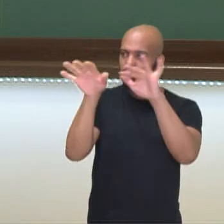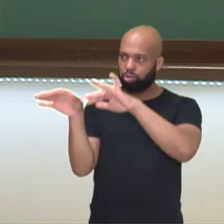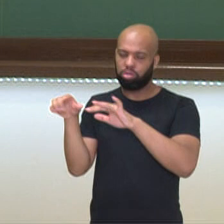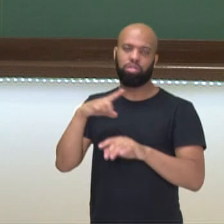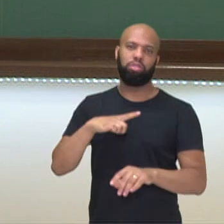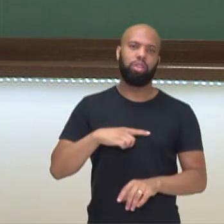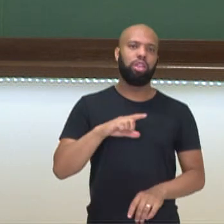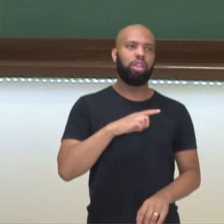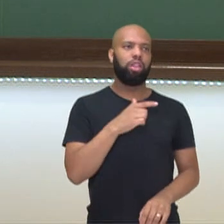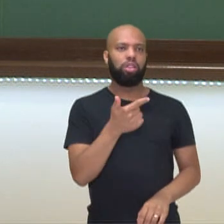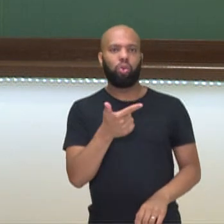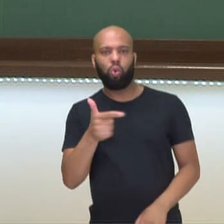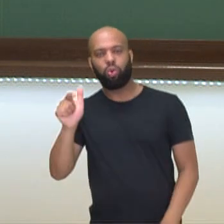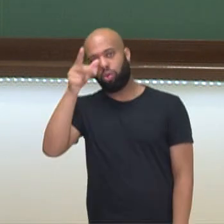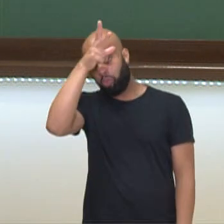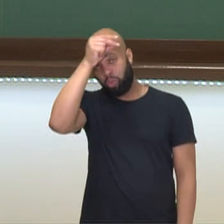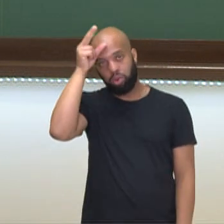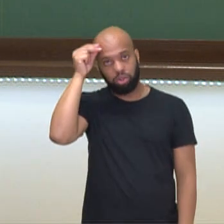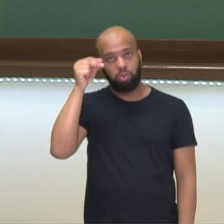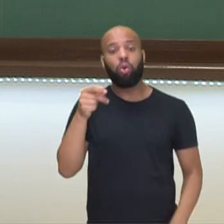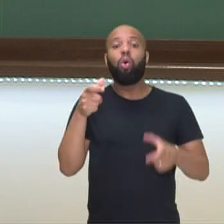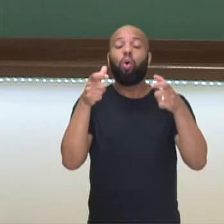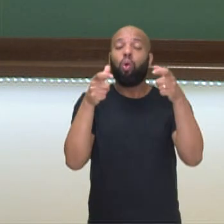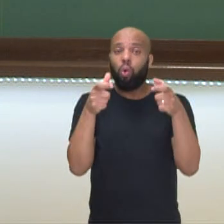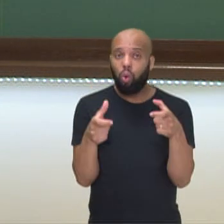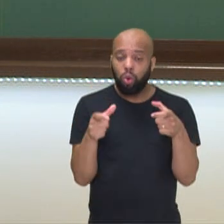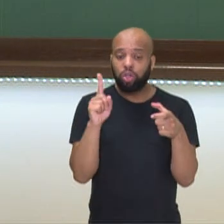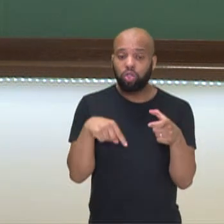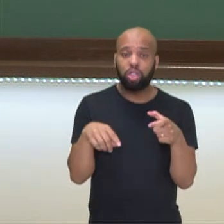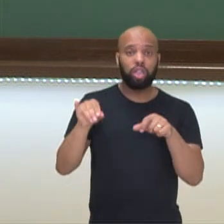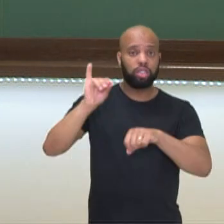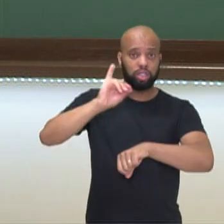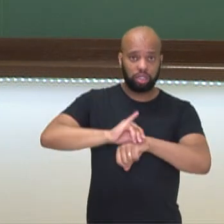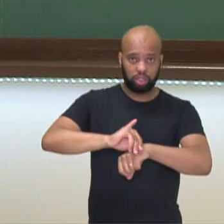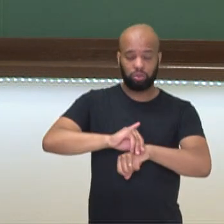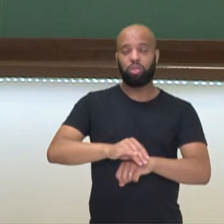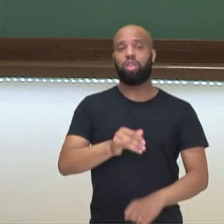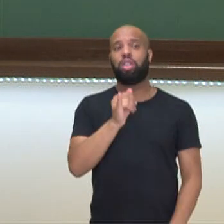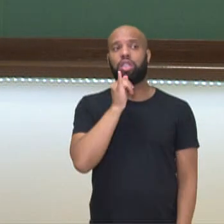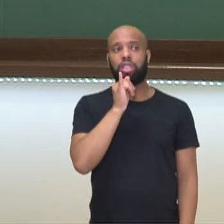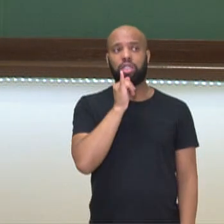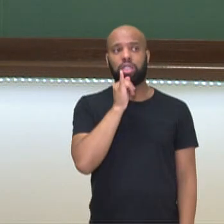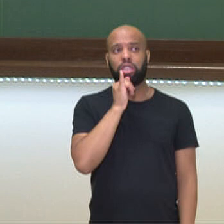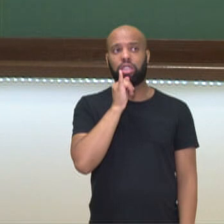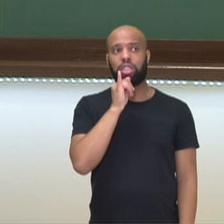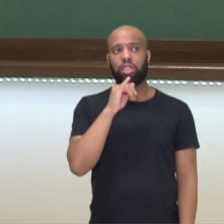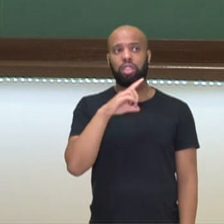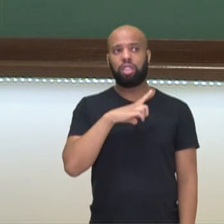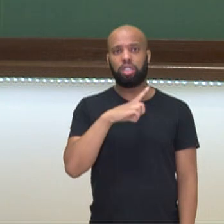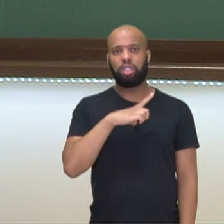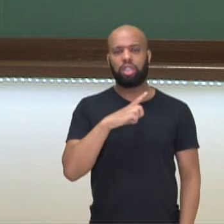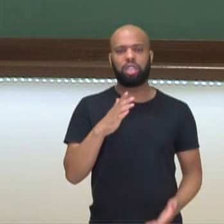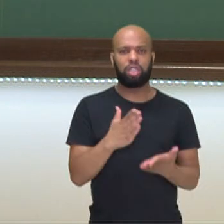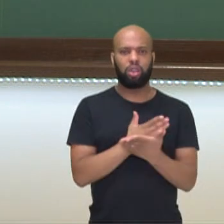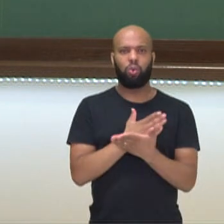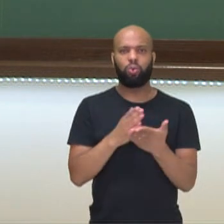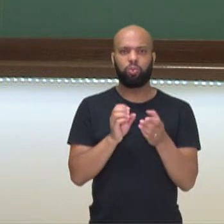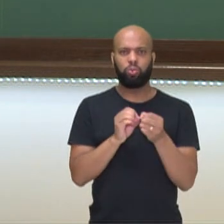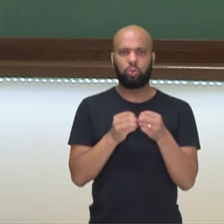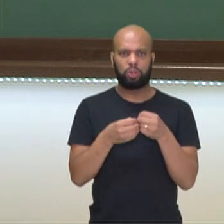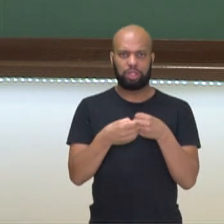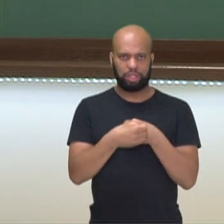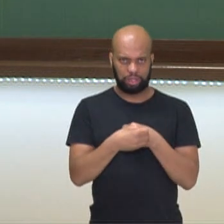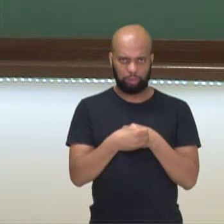municípios localizados principalmente na região central, como Pitanga, e municípios ali próximos também,